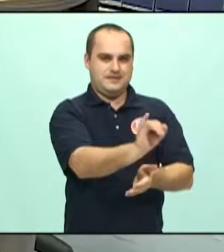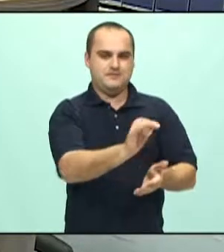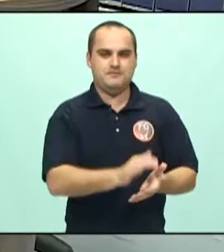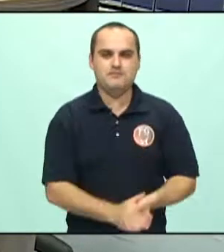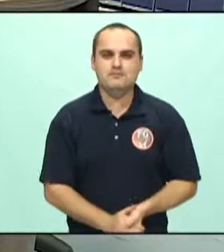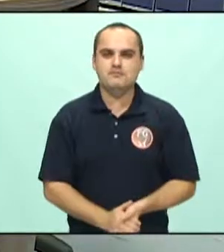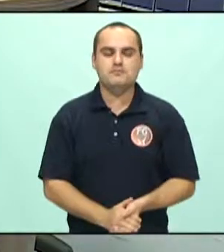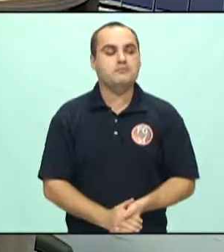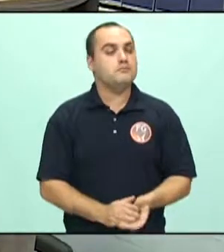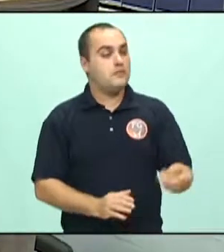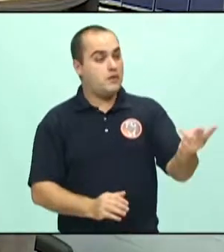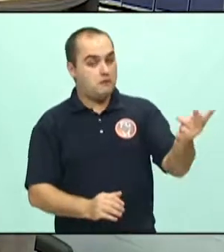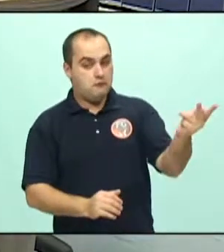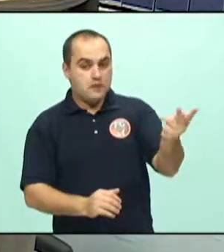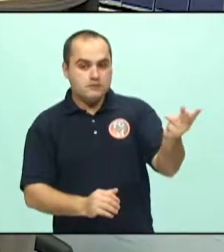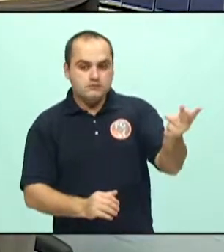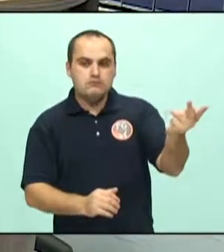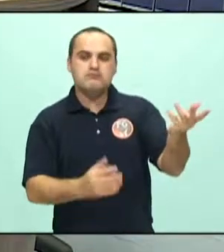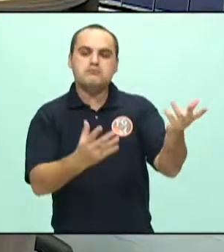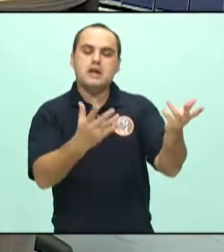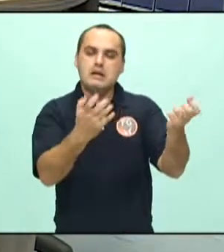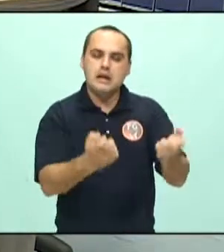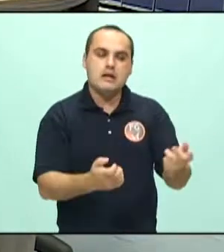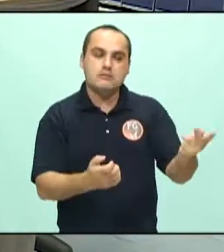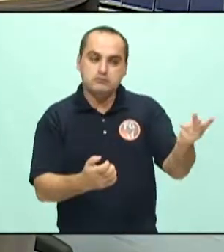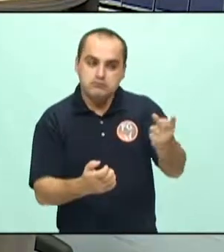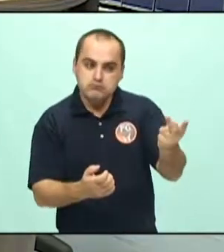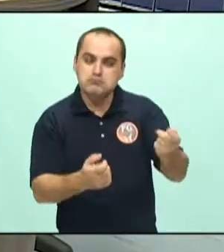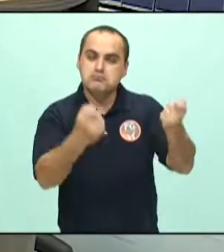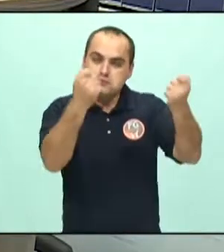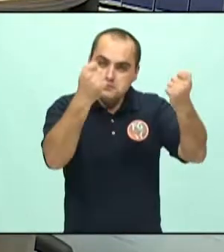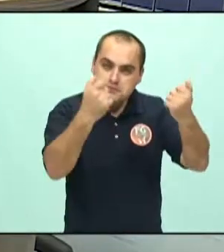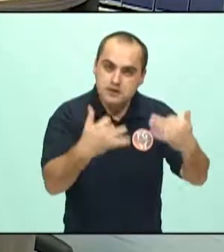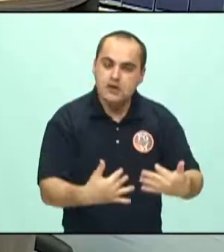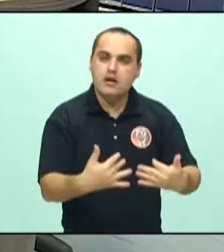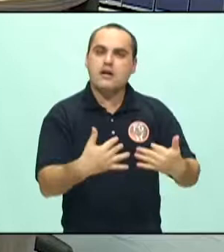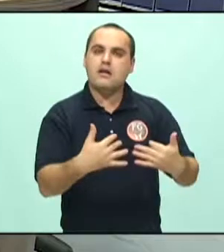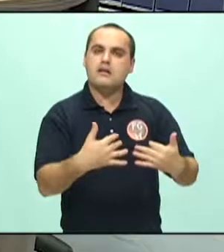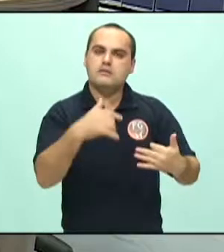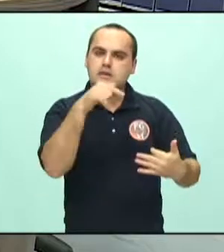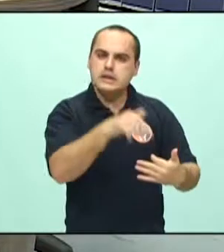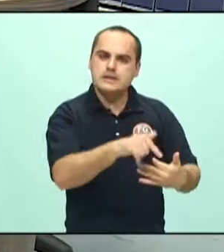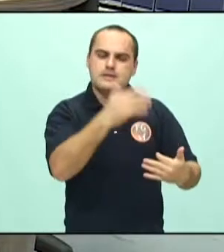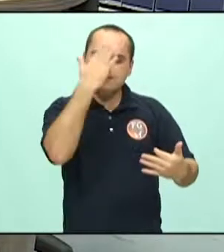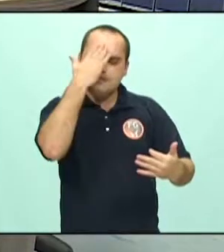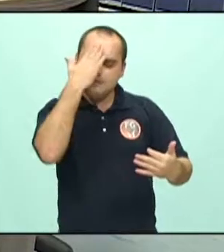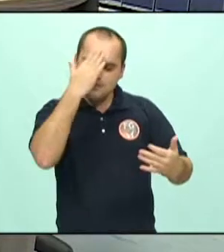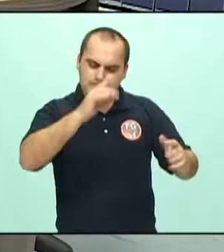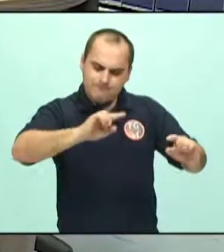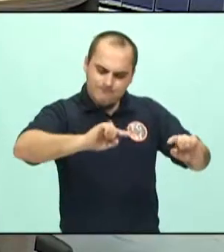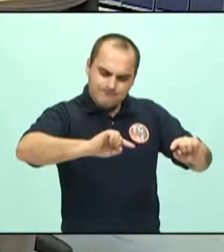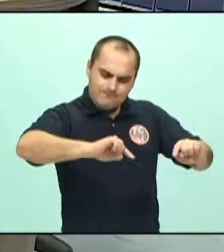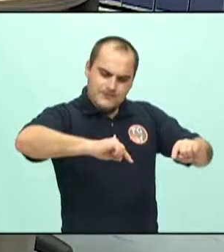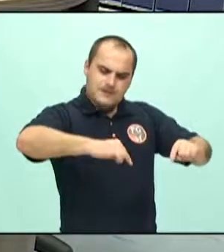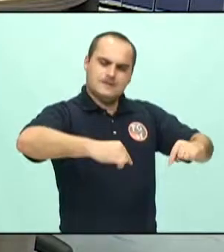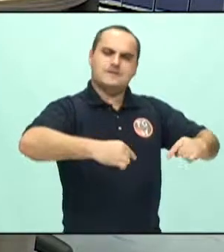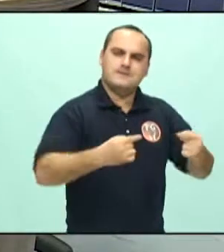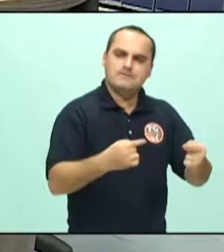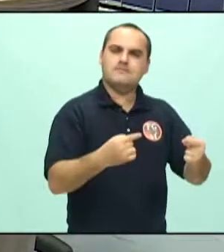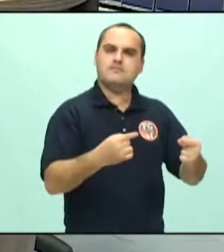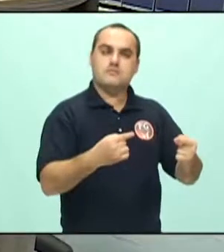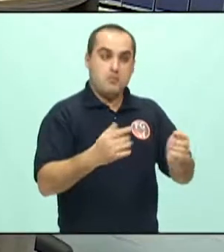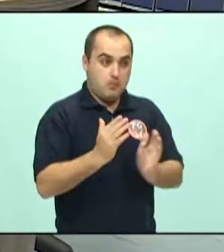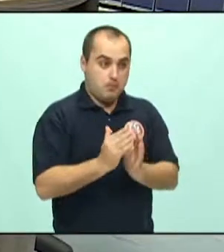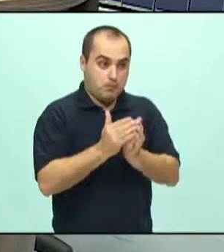vocês falassem um pouquinho mais a respeito desse desafio, assim, né, o porto é